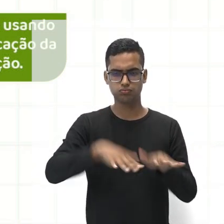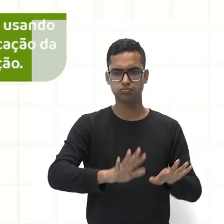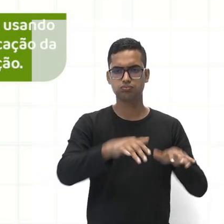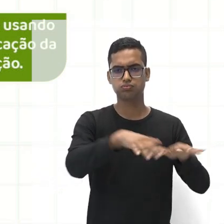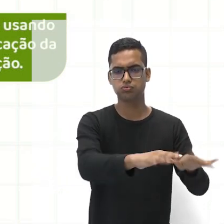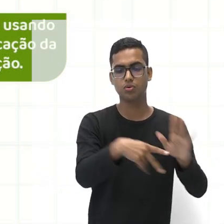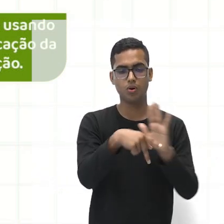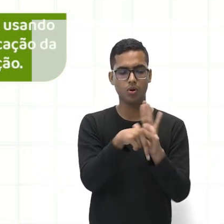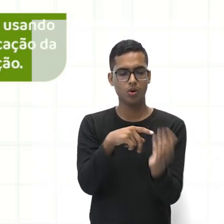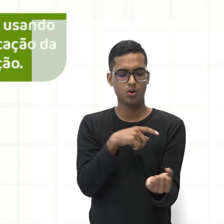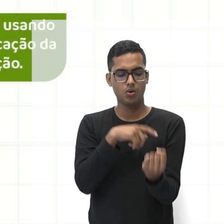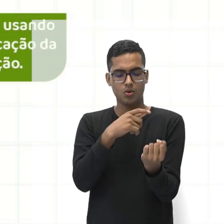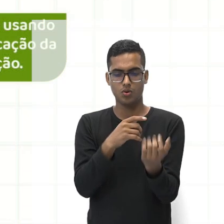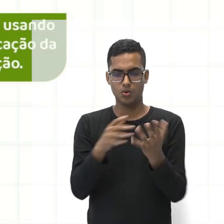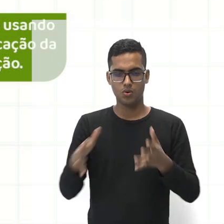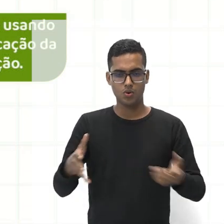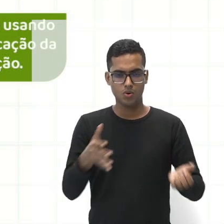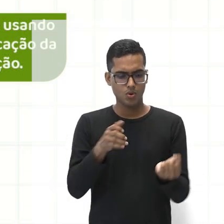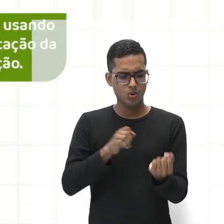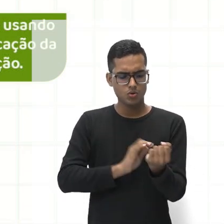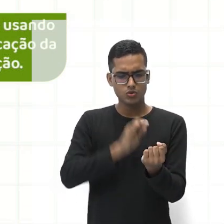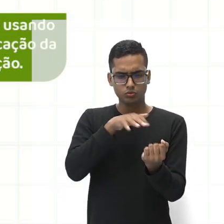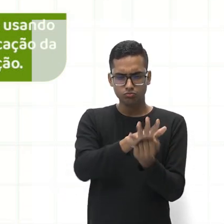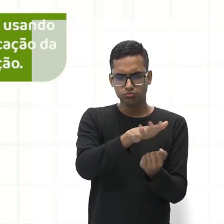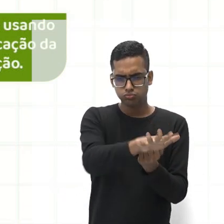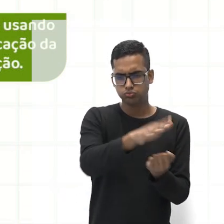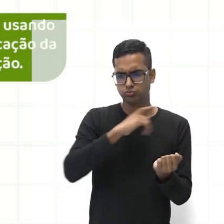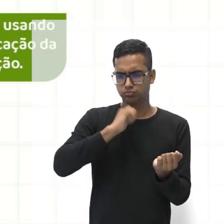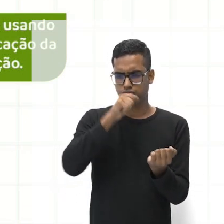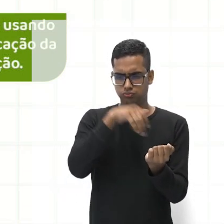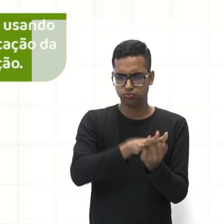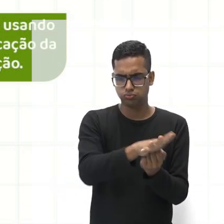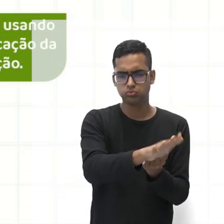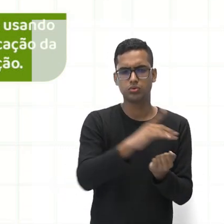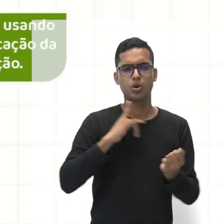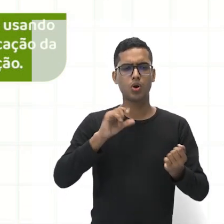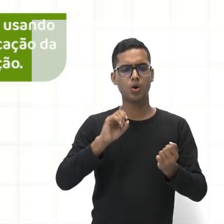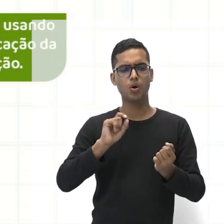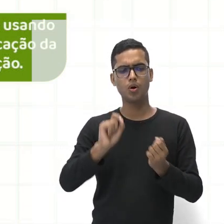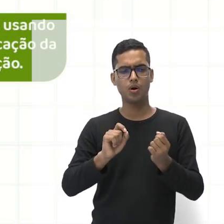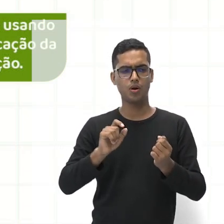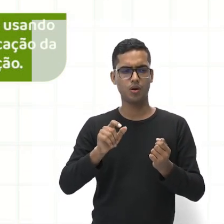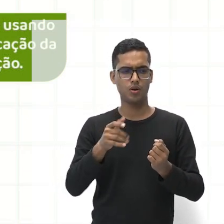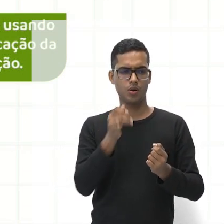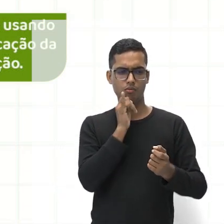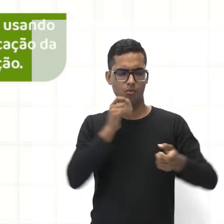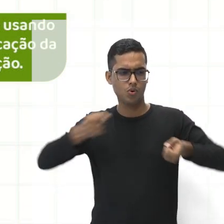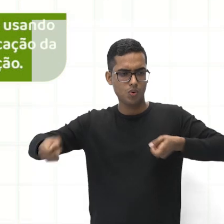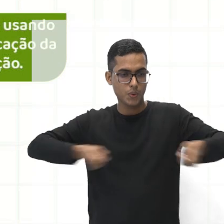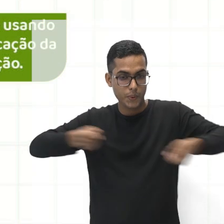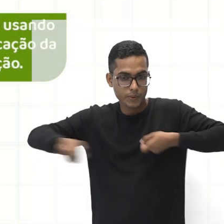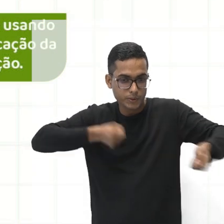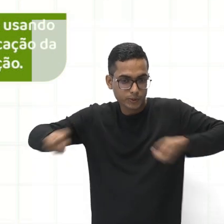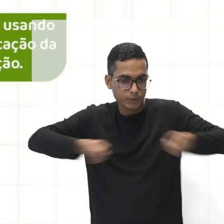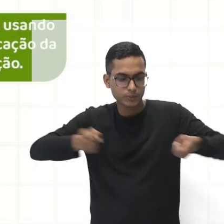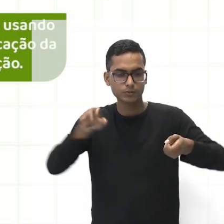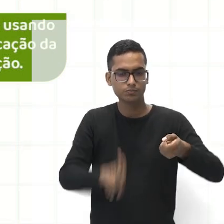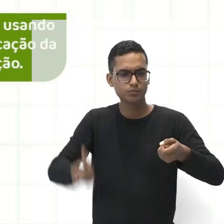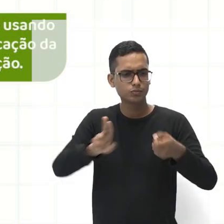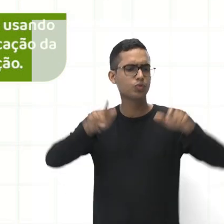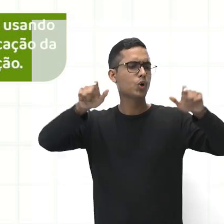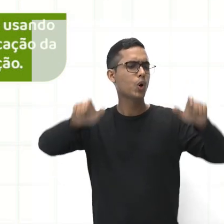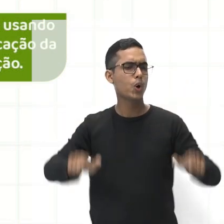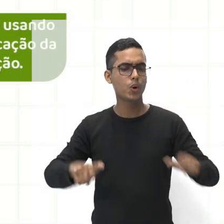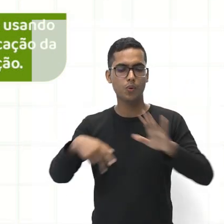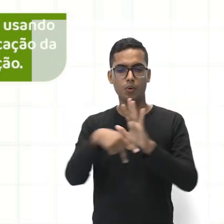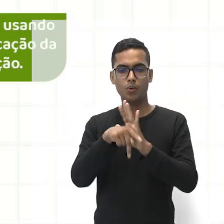A levigação é o processo de separação dessas misturas heterogêneas muito utilizada